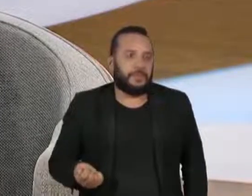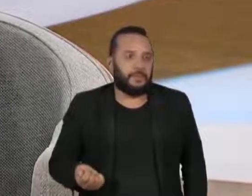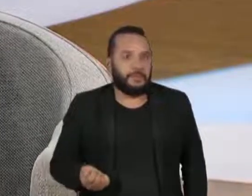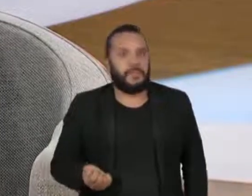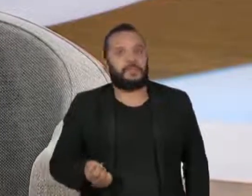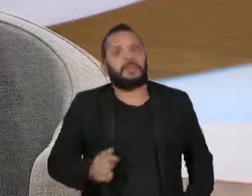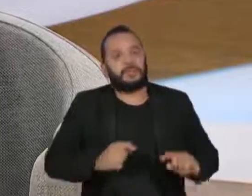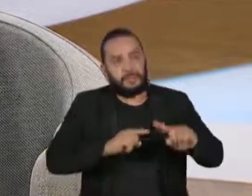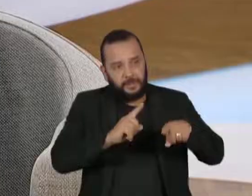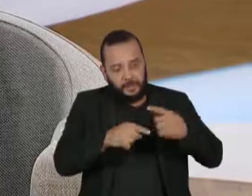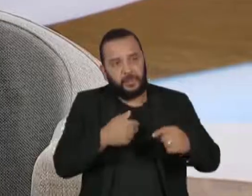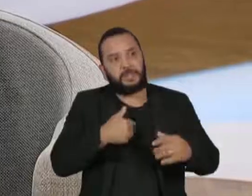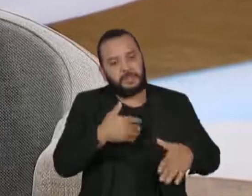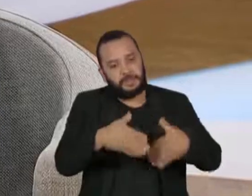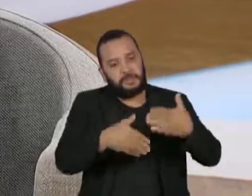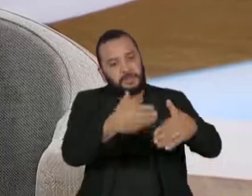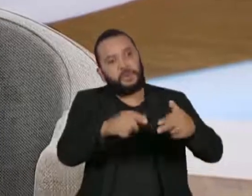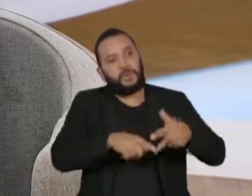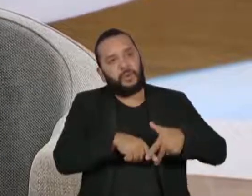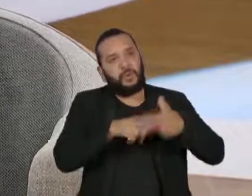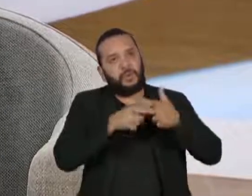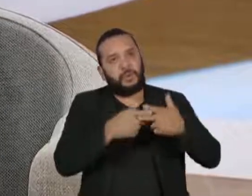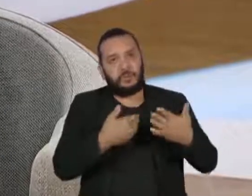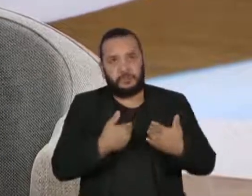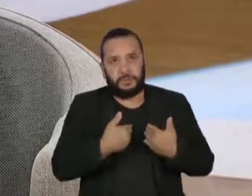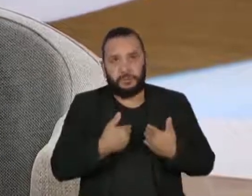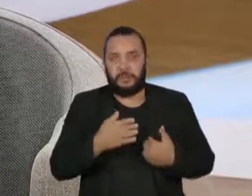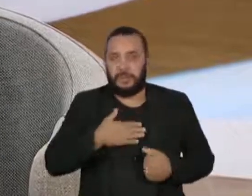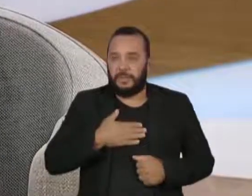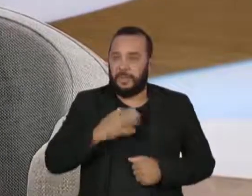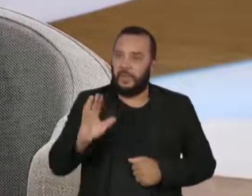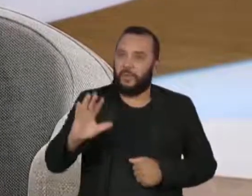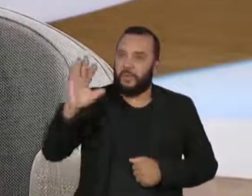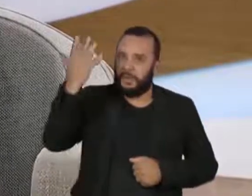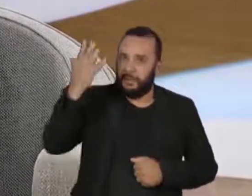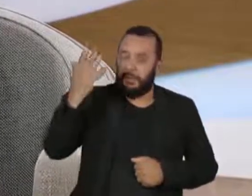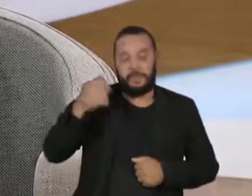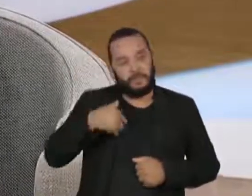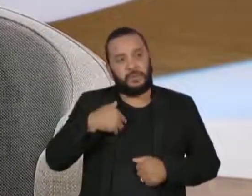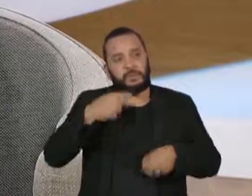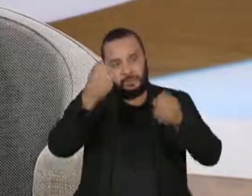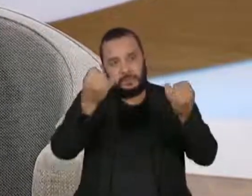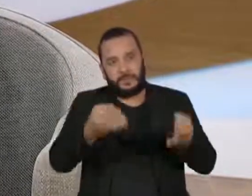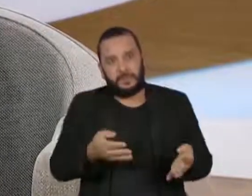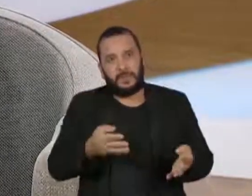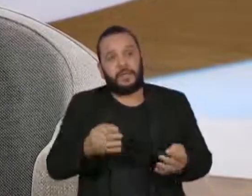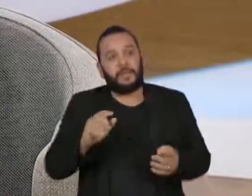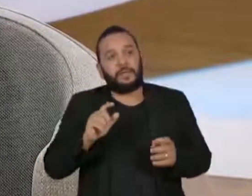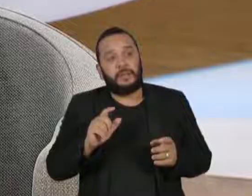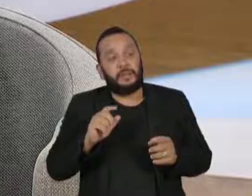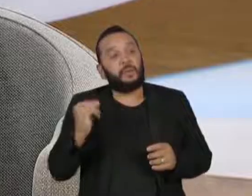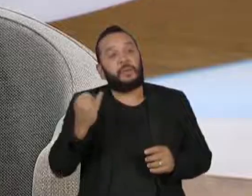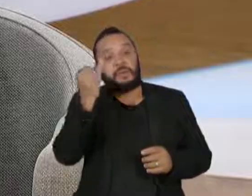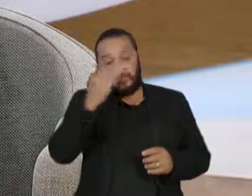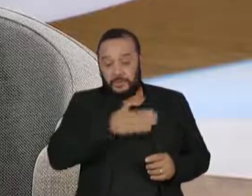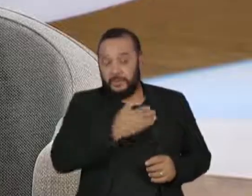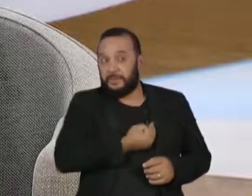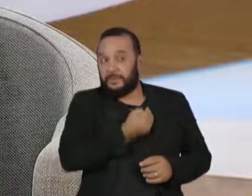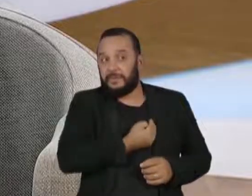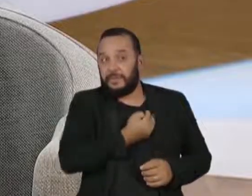que depois eu fui corrigindo. Mas eu tenho um episódio, acho que eu já contei para alguns aqui, que é um divisor de águas na minha